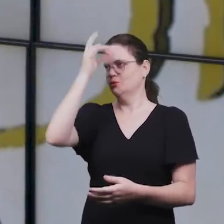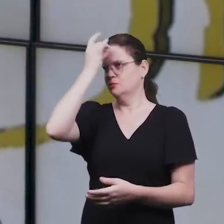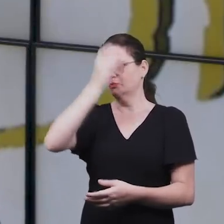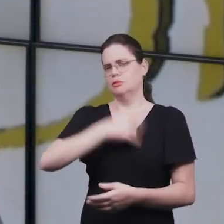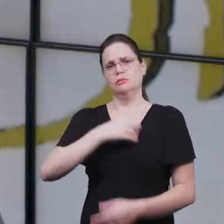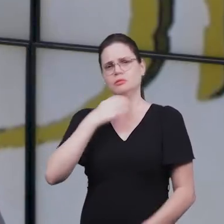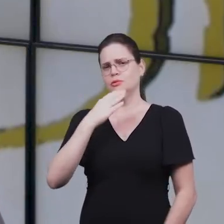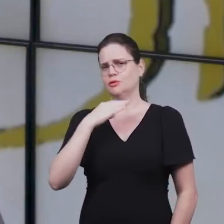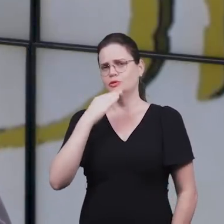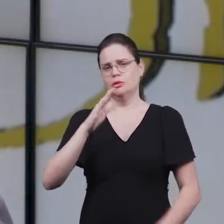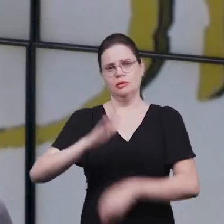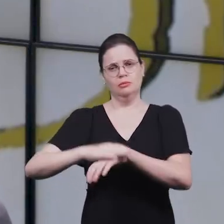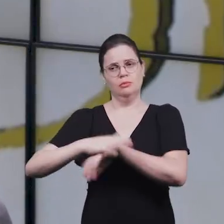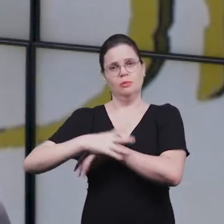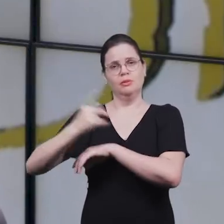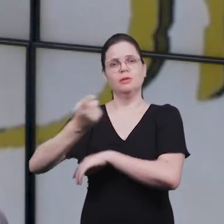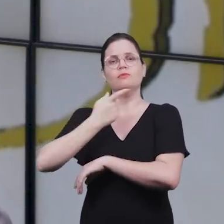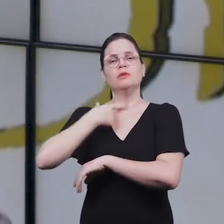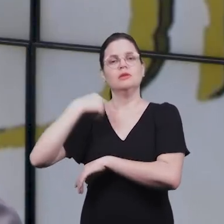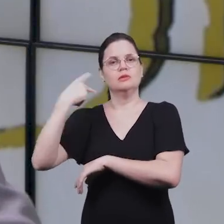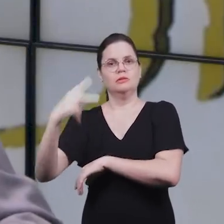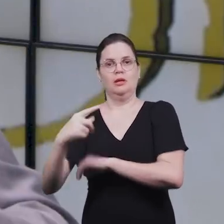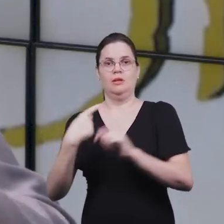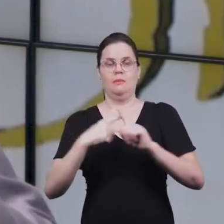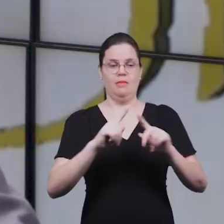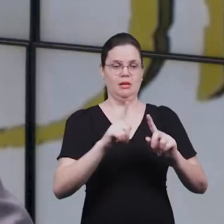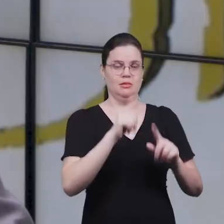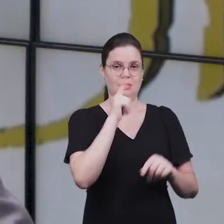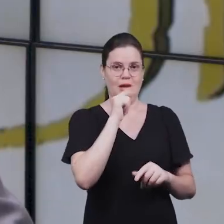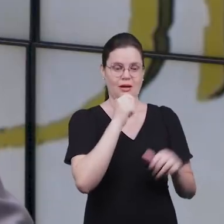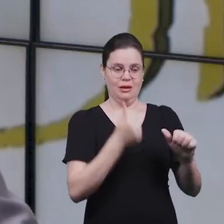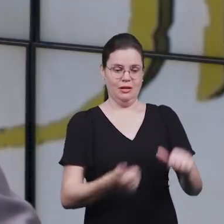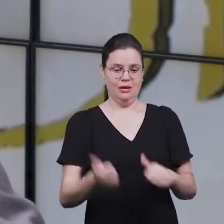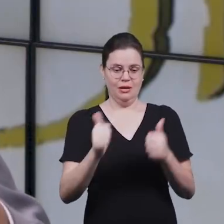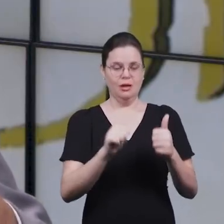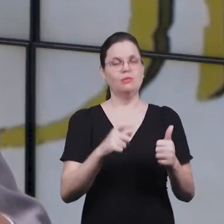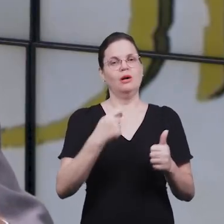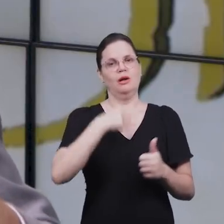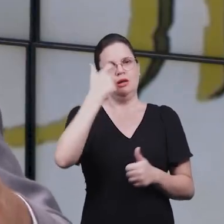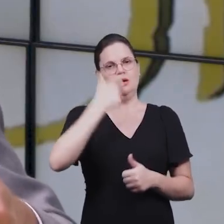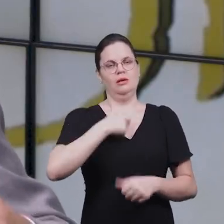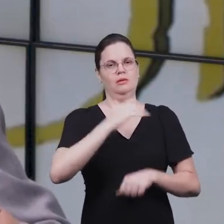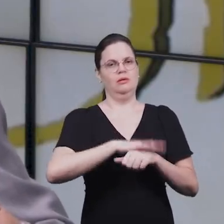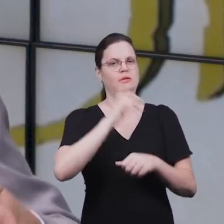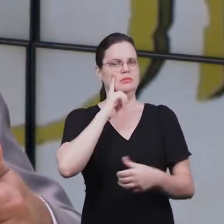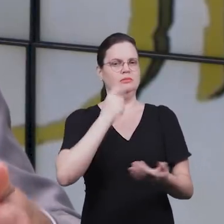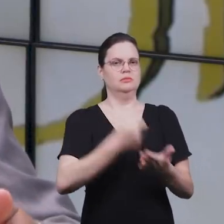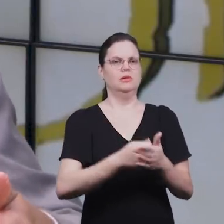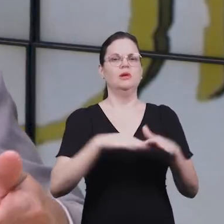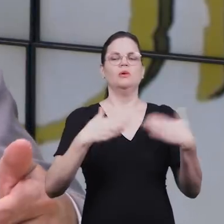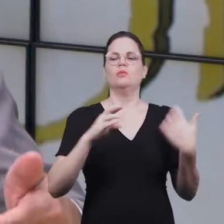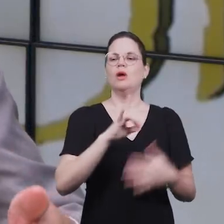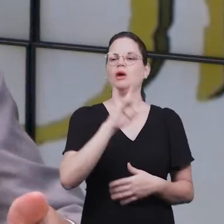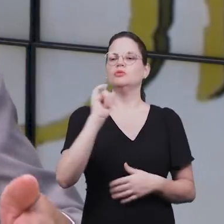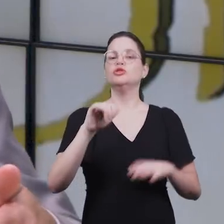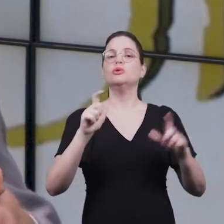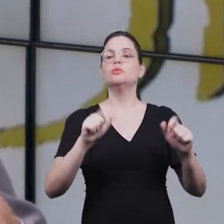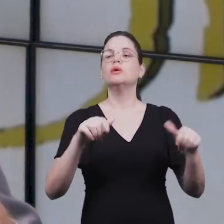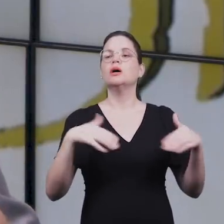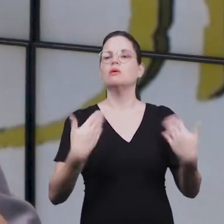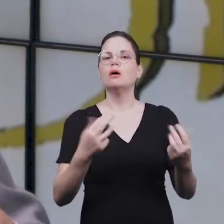batizar. O batismo nas águas é diferente, a decisão é do homem. Você vai ter um batismo, dia tal, em tal